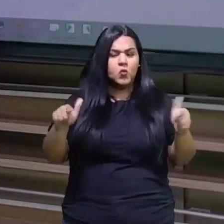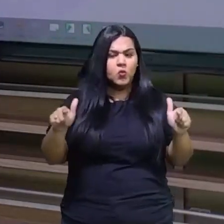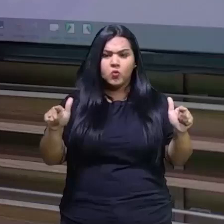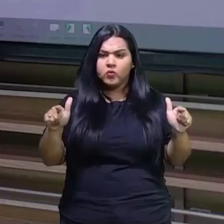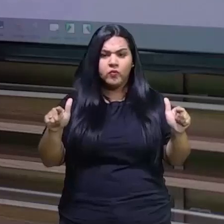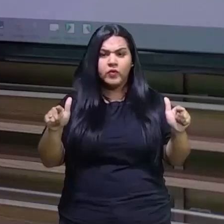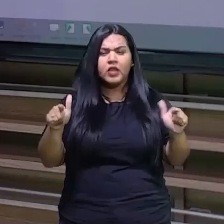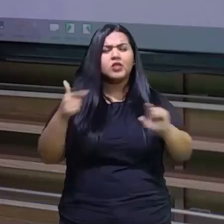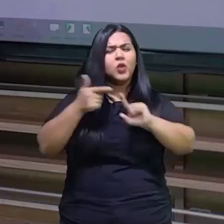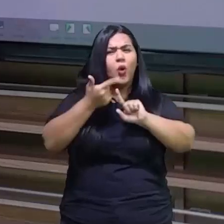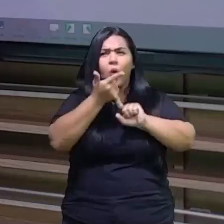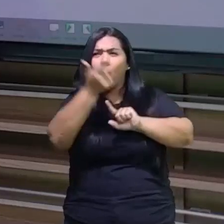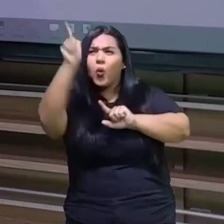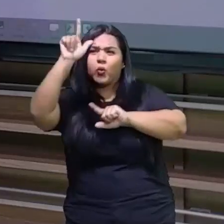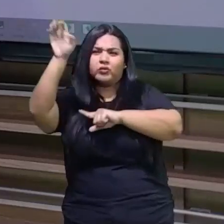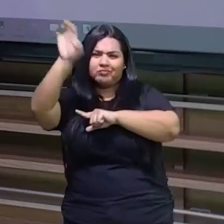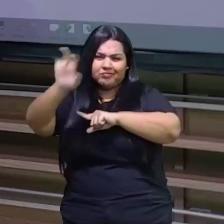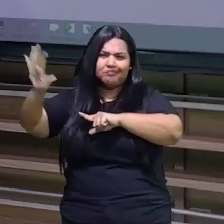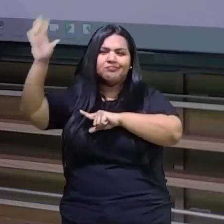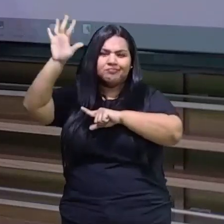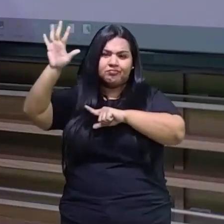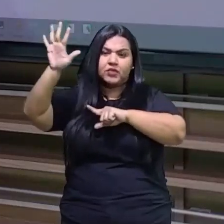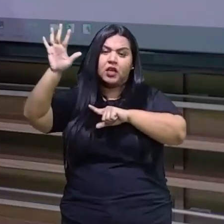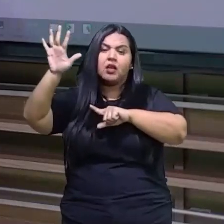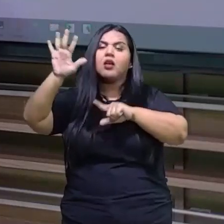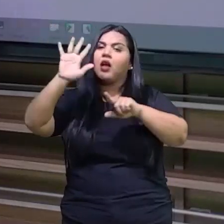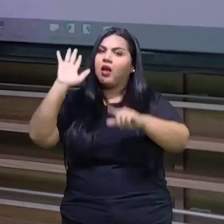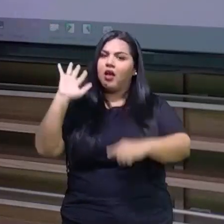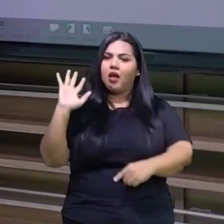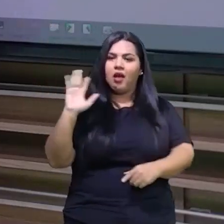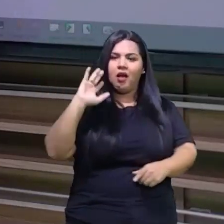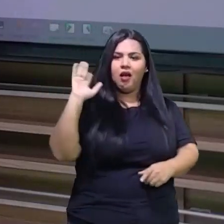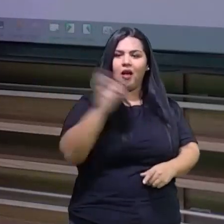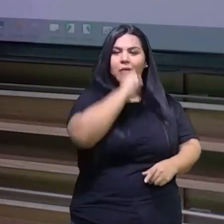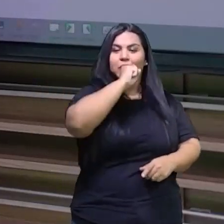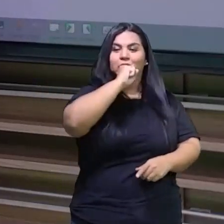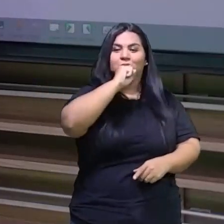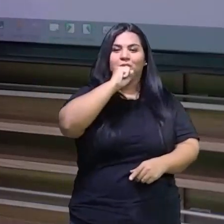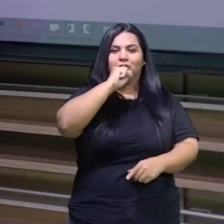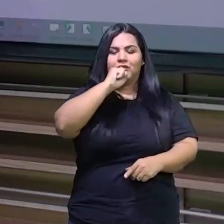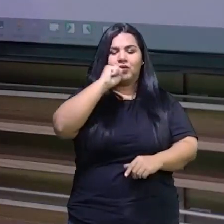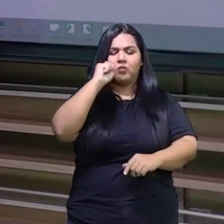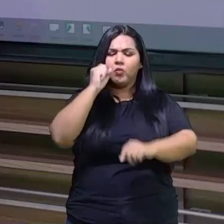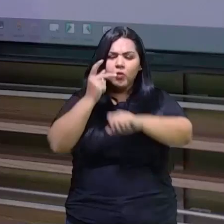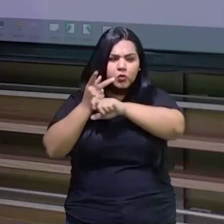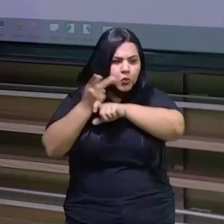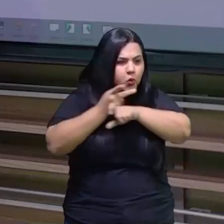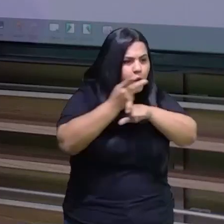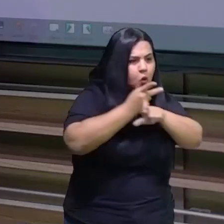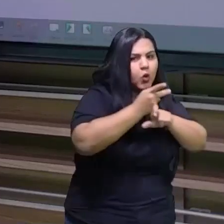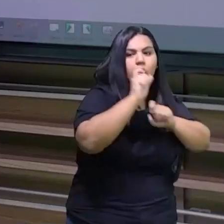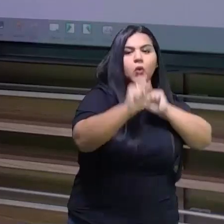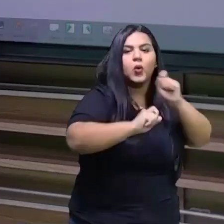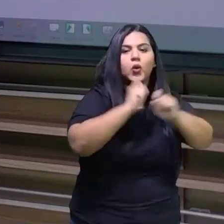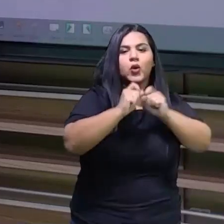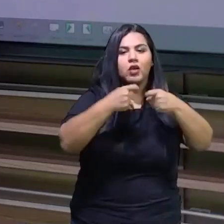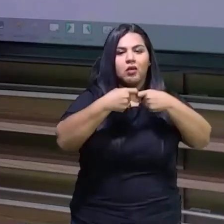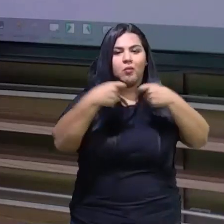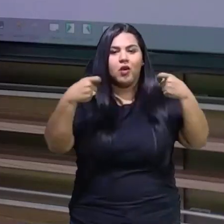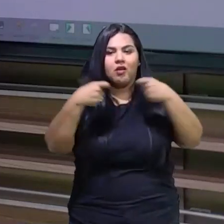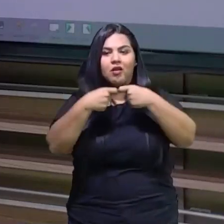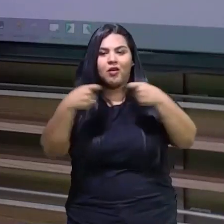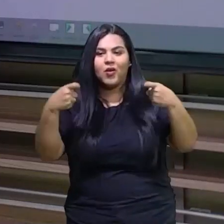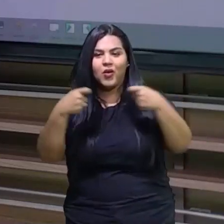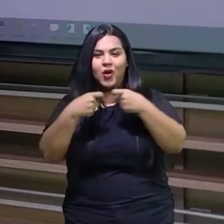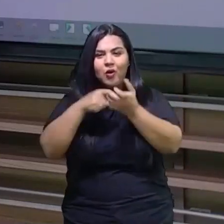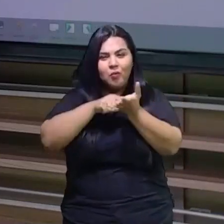Só existia lá para a Europa. Só que de repente começa a procura pela borracha. O mundo inteiro está procurando